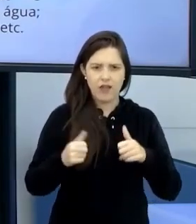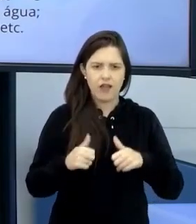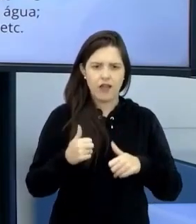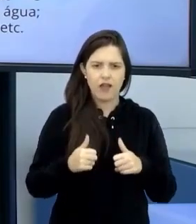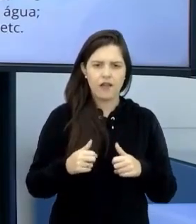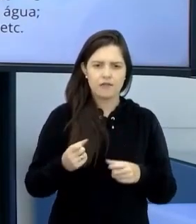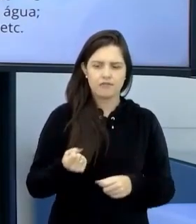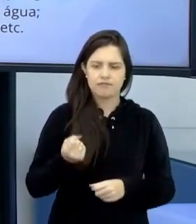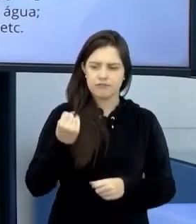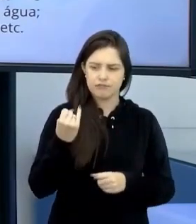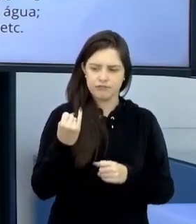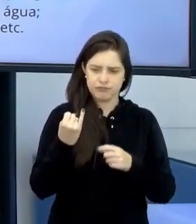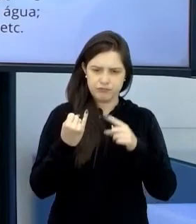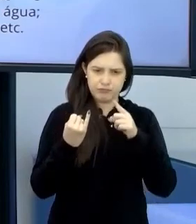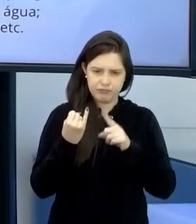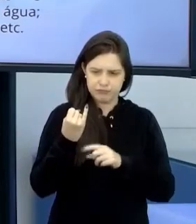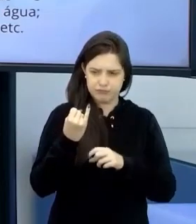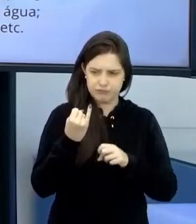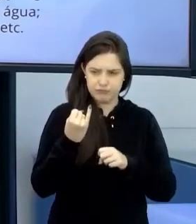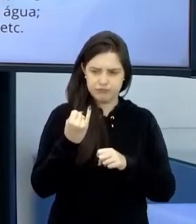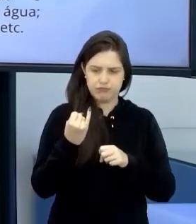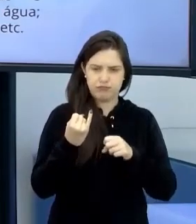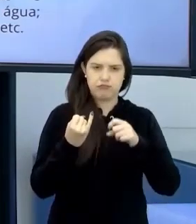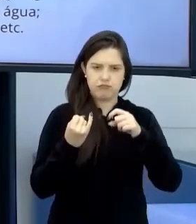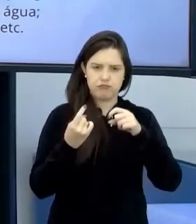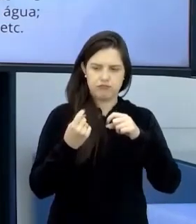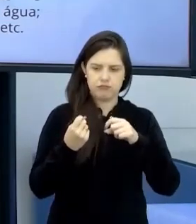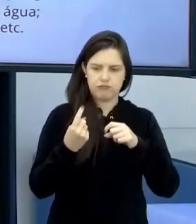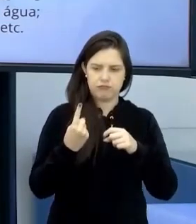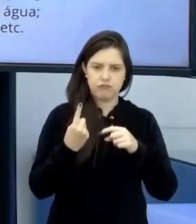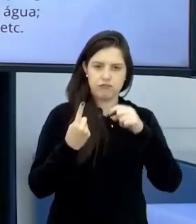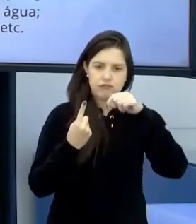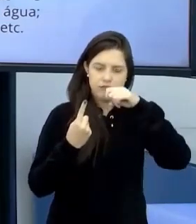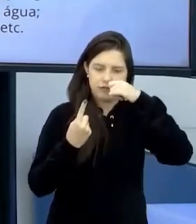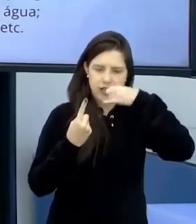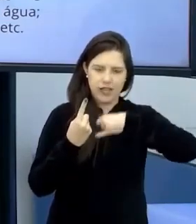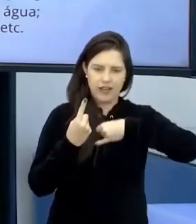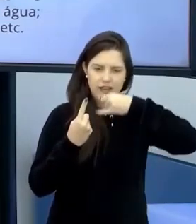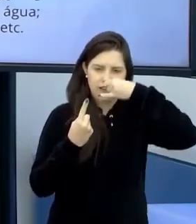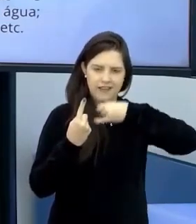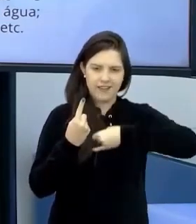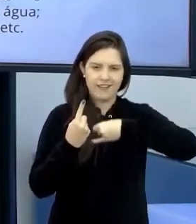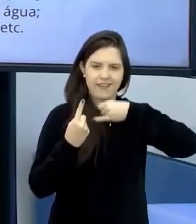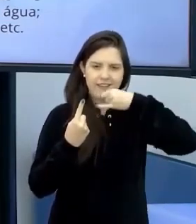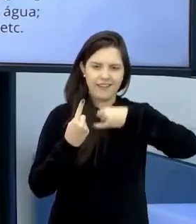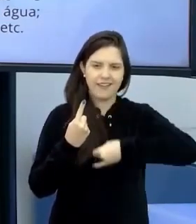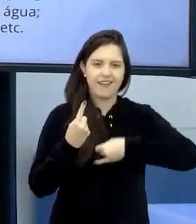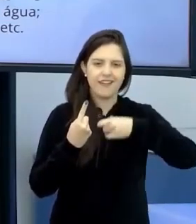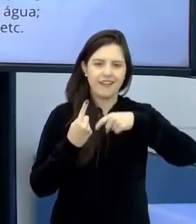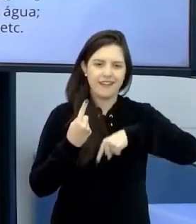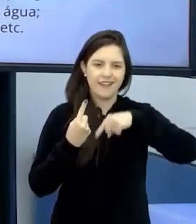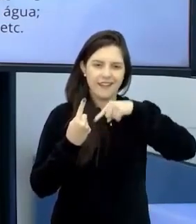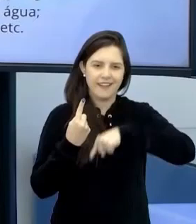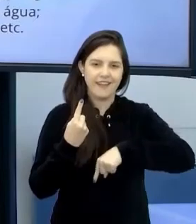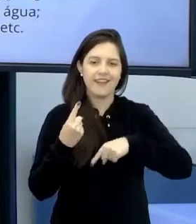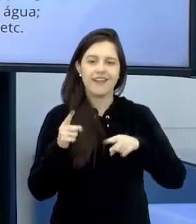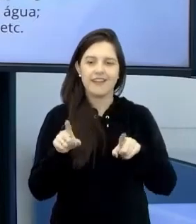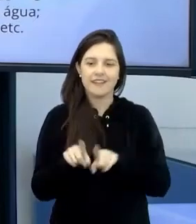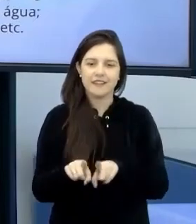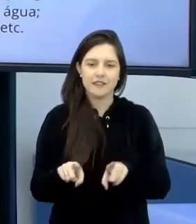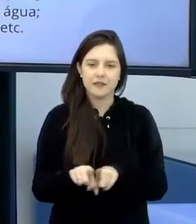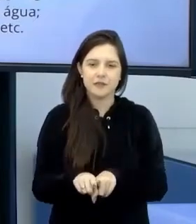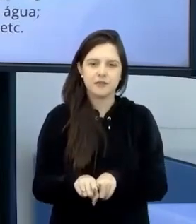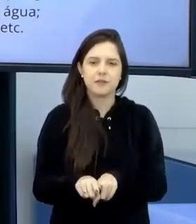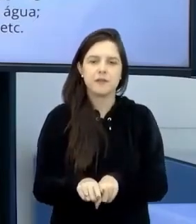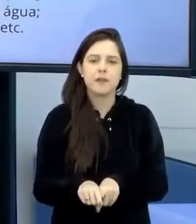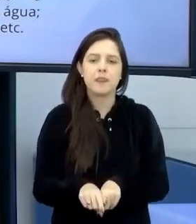forças e o animal vai conseguir ficar ali em cima, que nós vamos ver uma figura mais à frente aqui. E o pH da água,